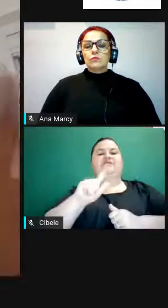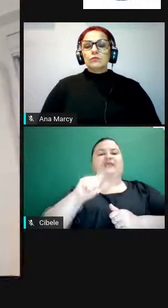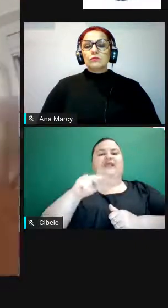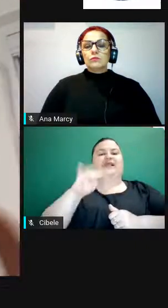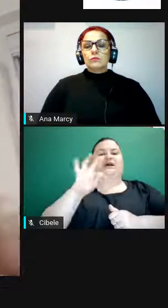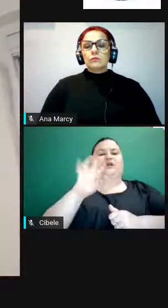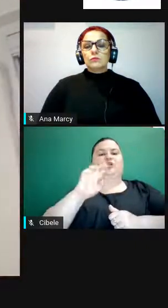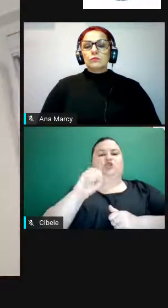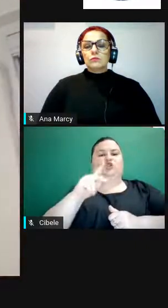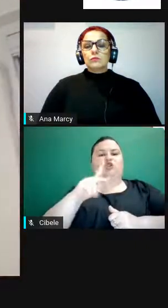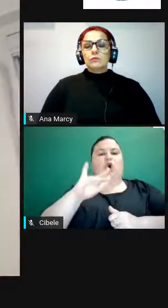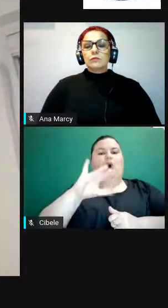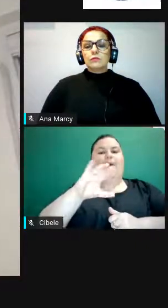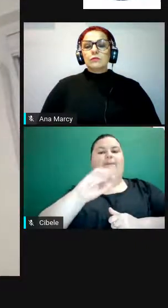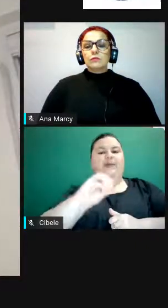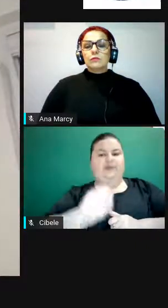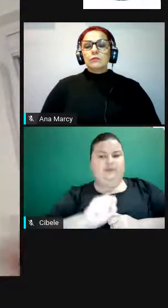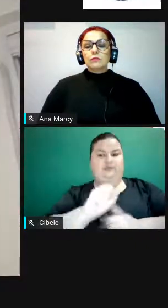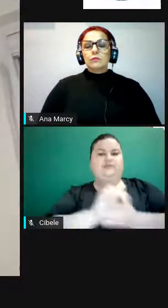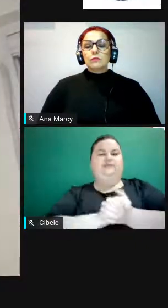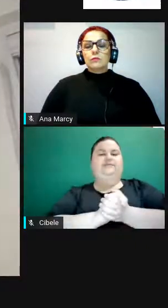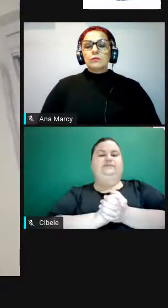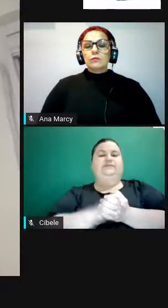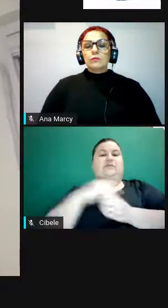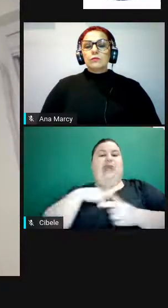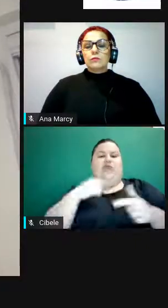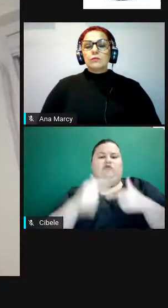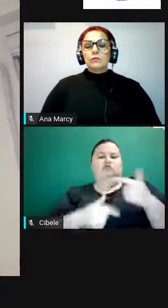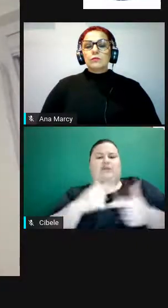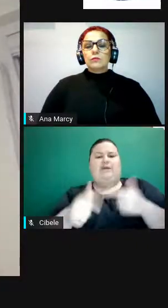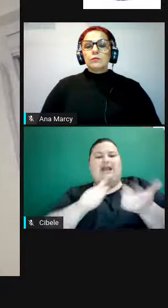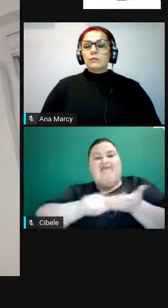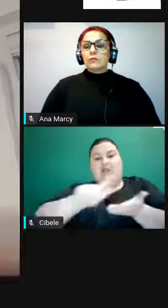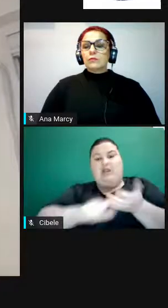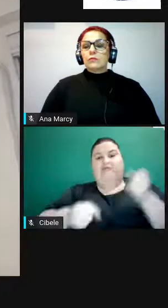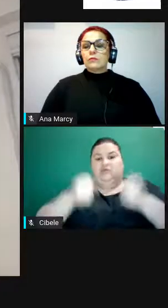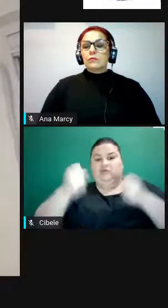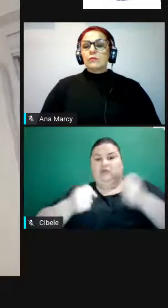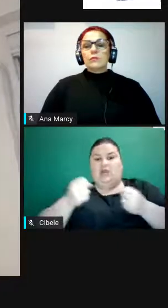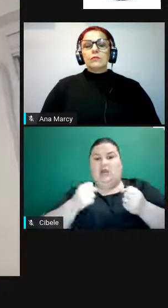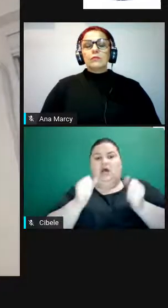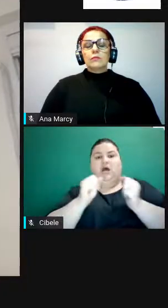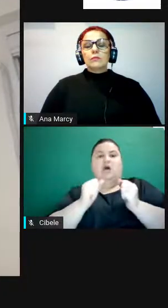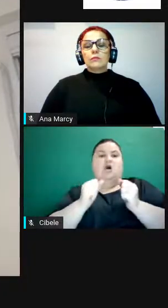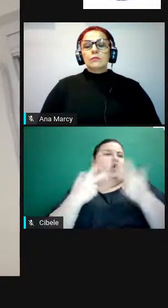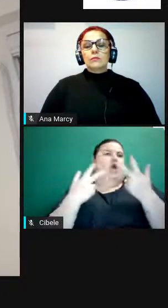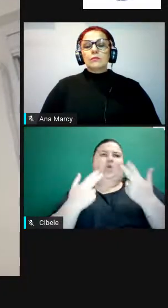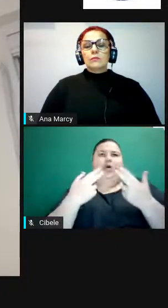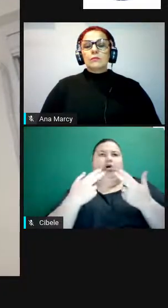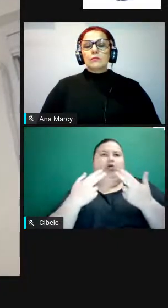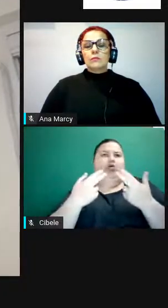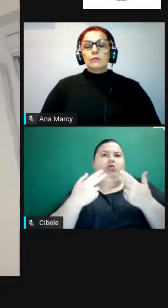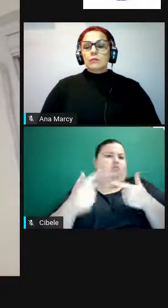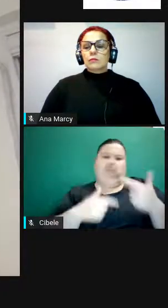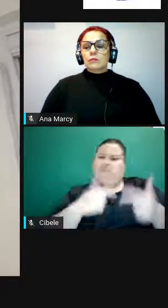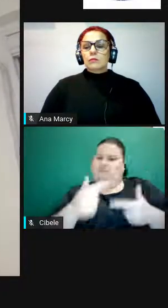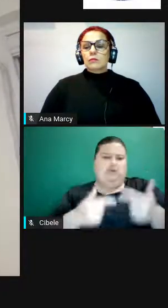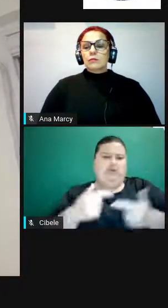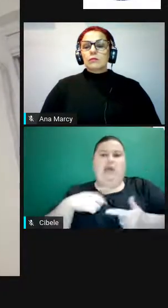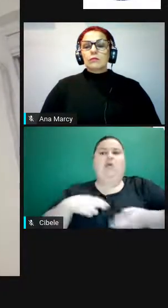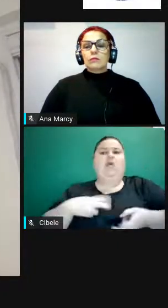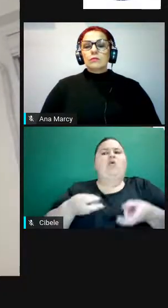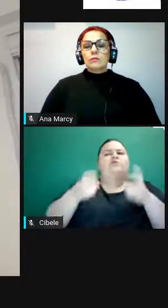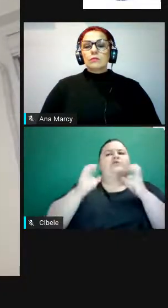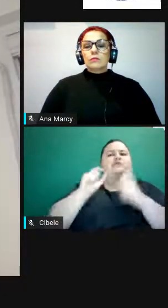porque nesse meio tempo que eu tava trabalhando com meu pai na Lavagem é um serviço lavagem de carros é uma um tipo de prestação de serviços né e eu comecei a observar